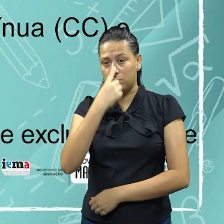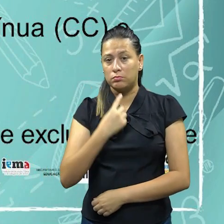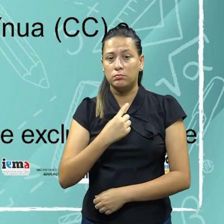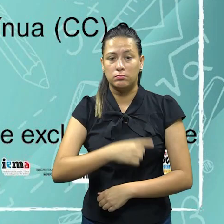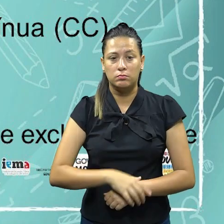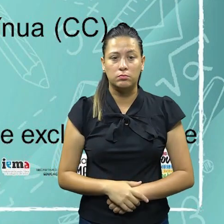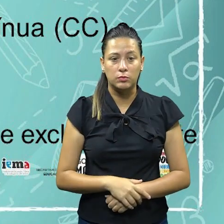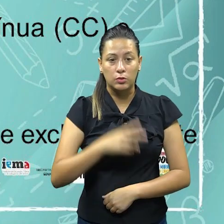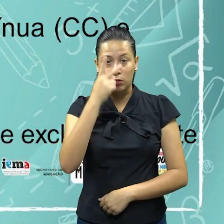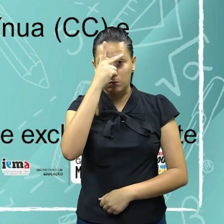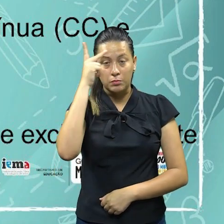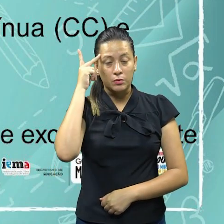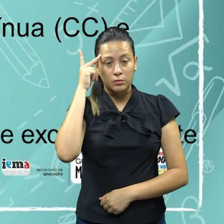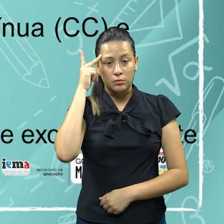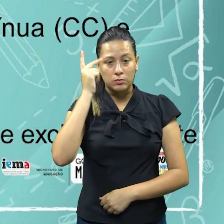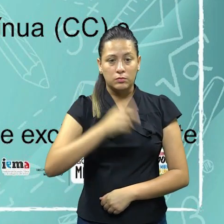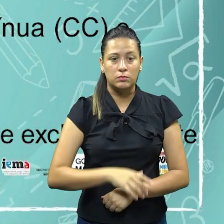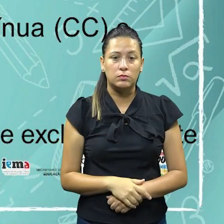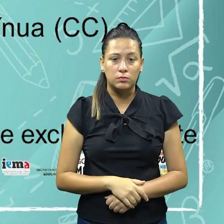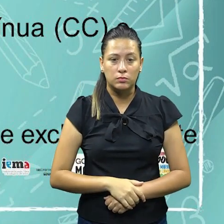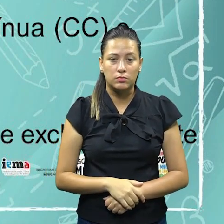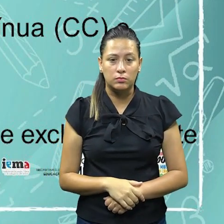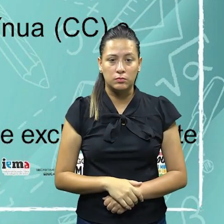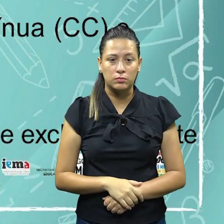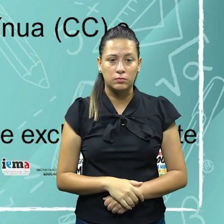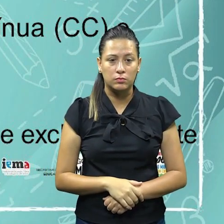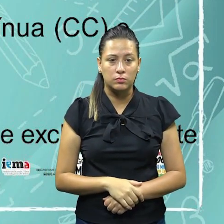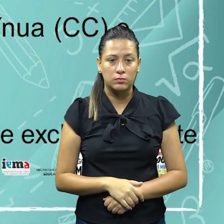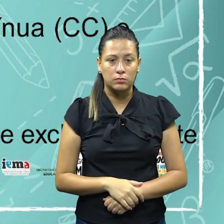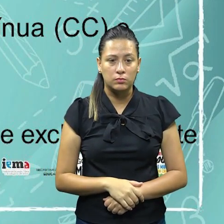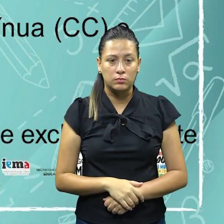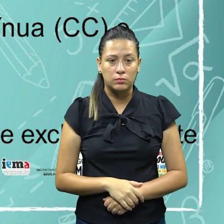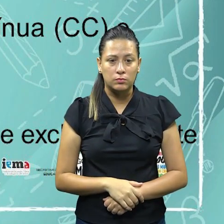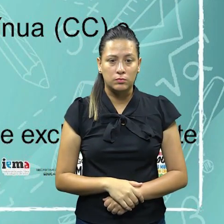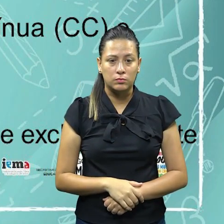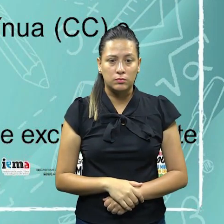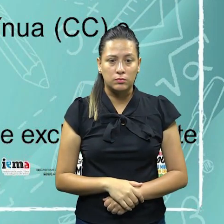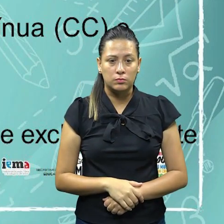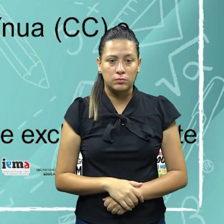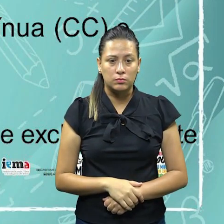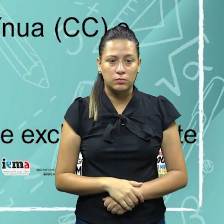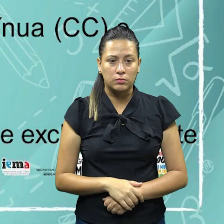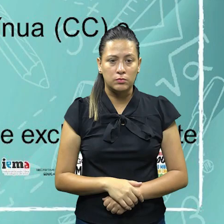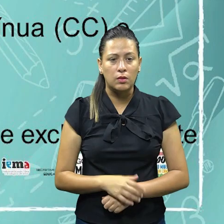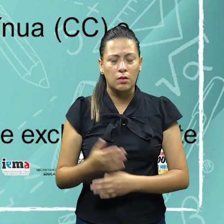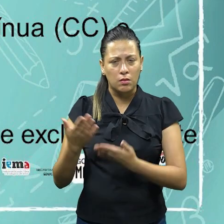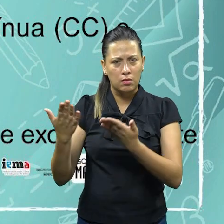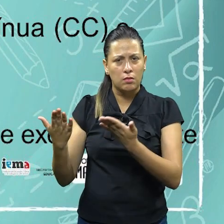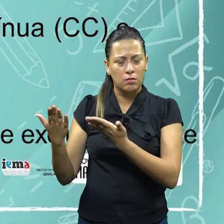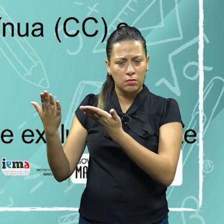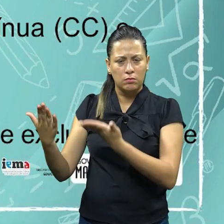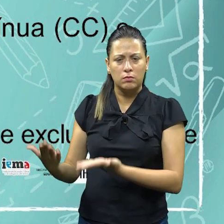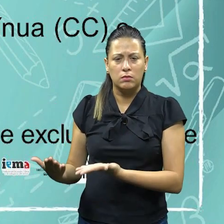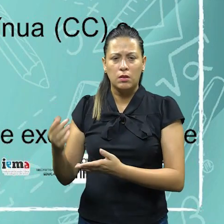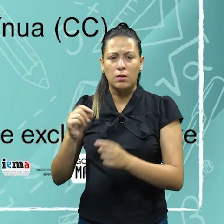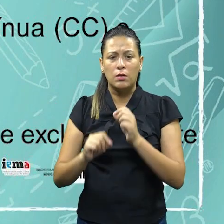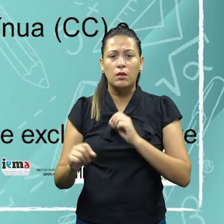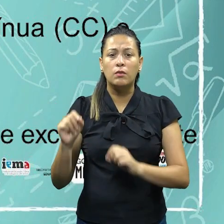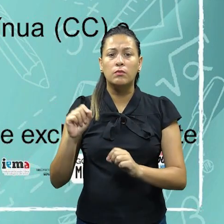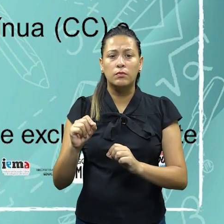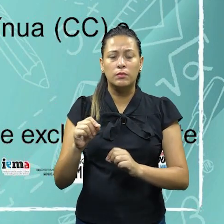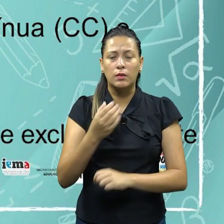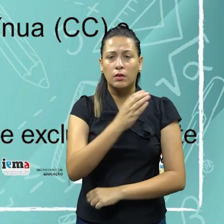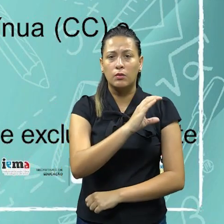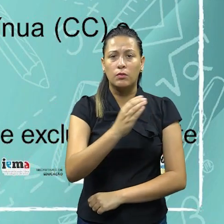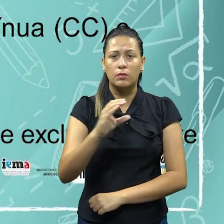ver que quando a pessoa fecha o circuito, tá, essas setinhas que aparecem no nosso modelo aqui, é a passagem da